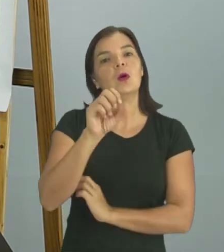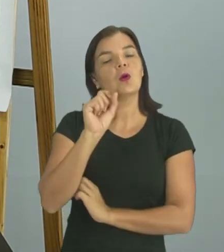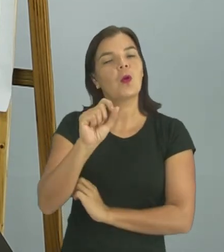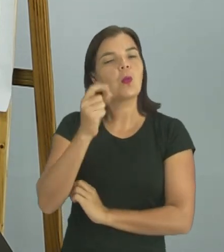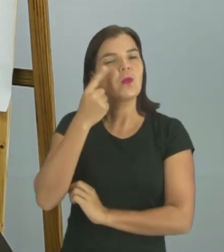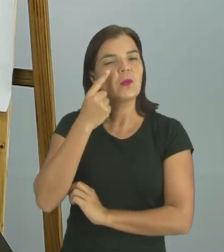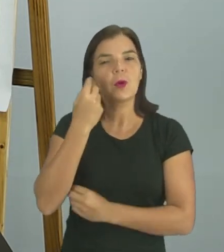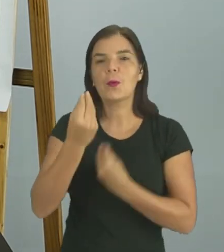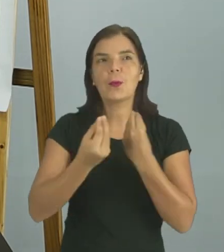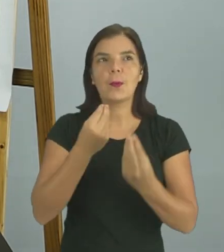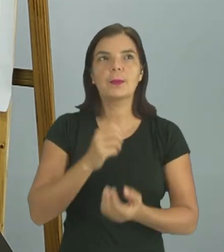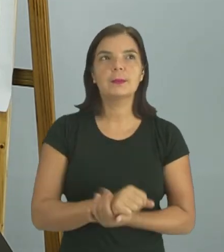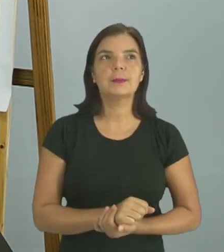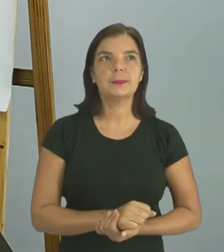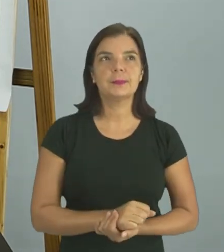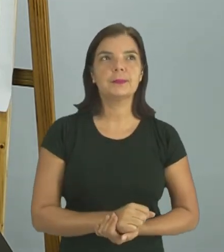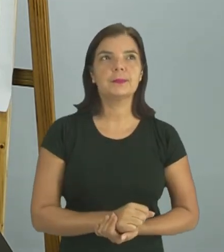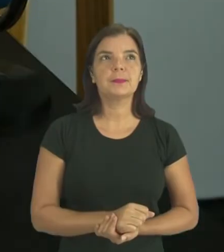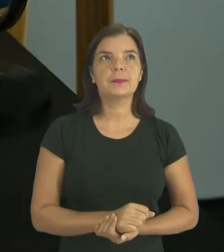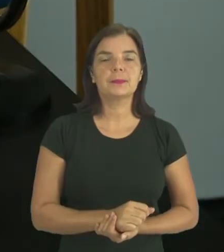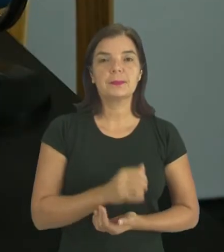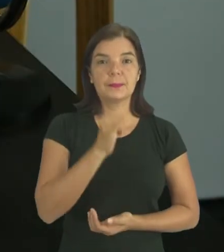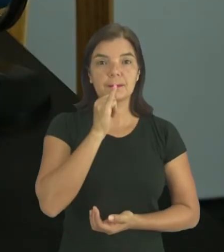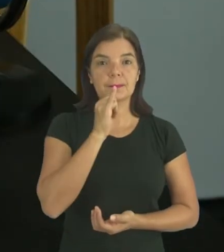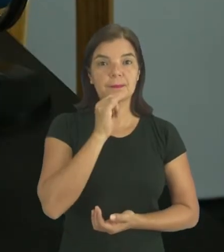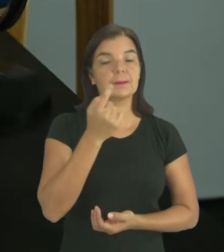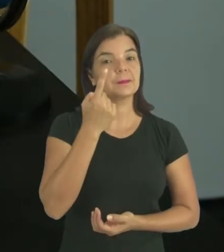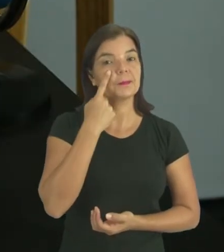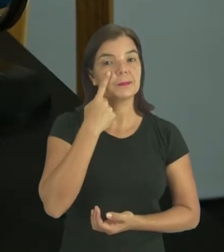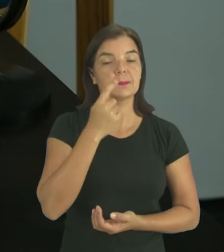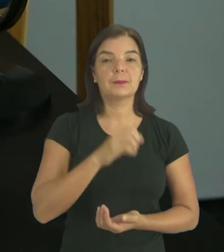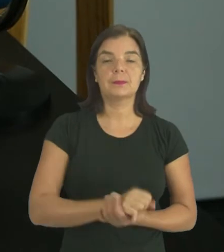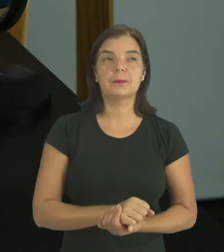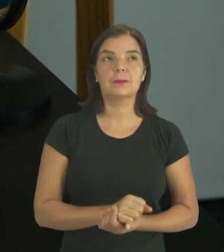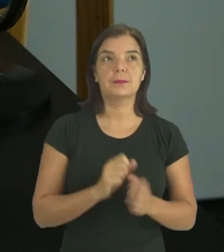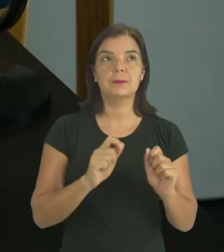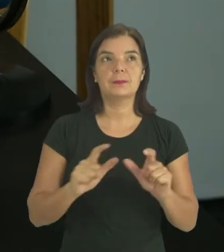como funciona? Vejam bem.